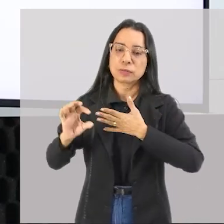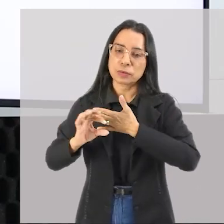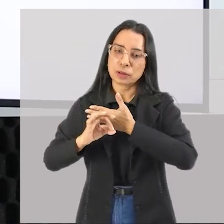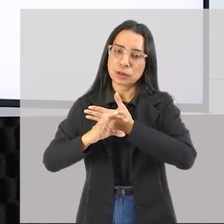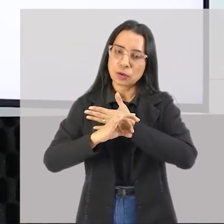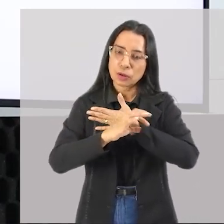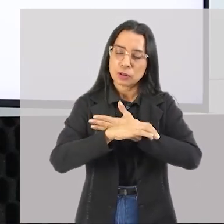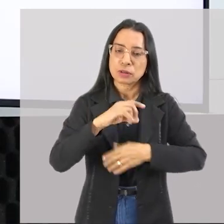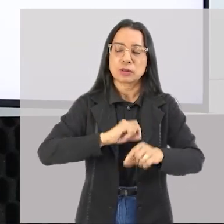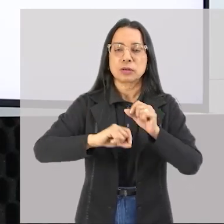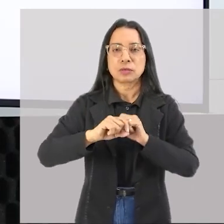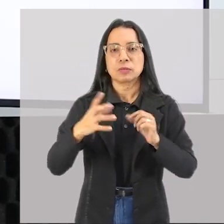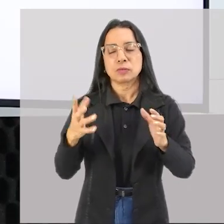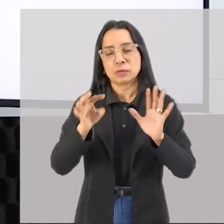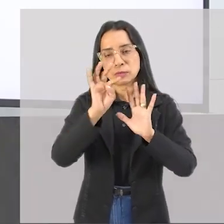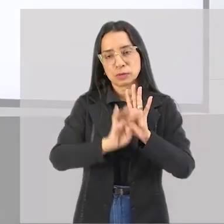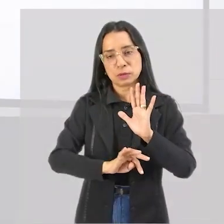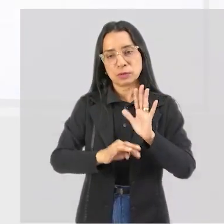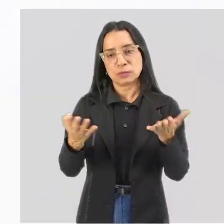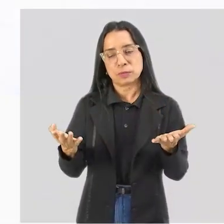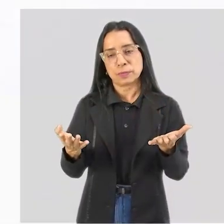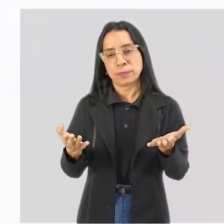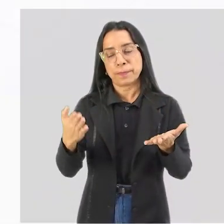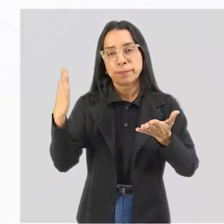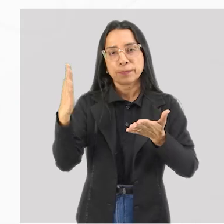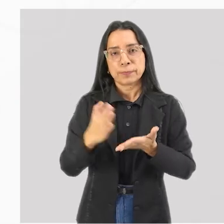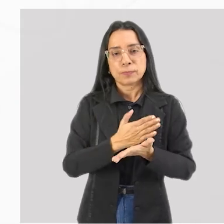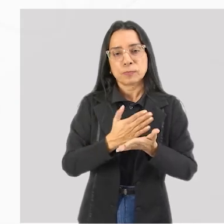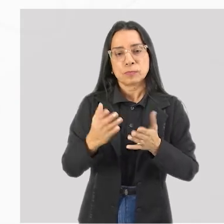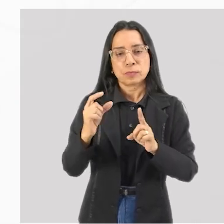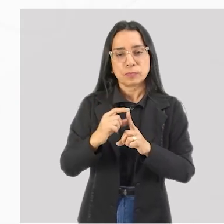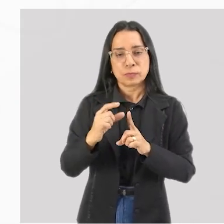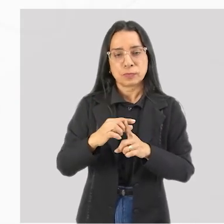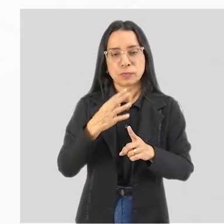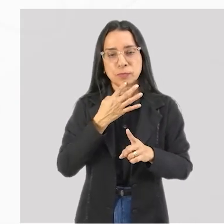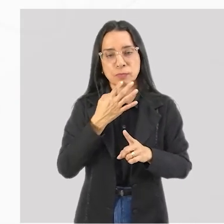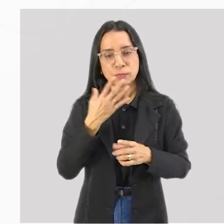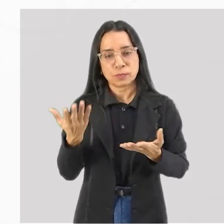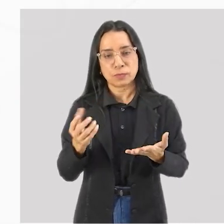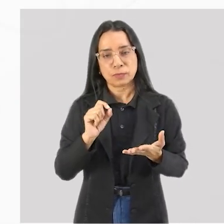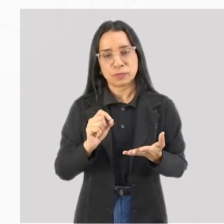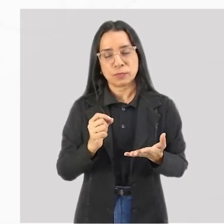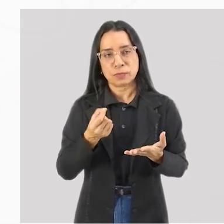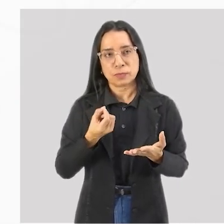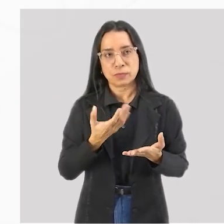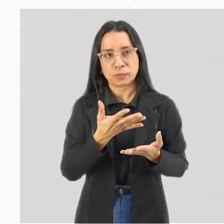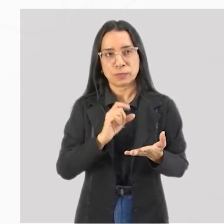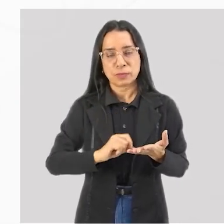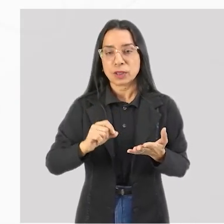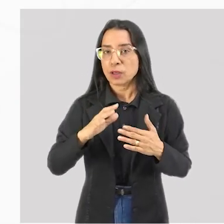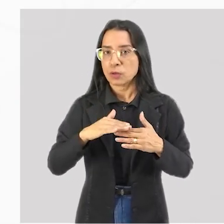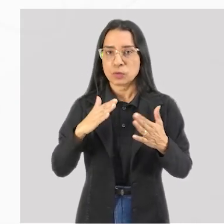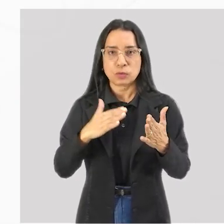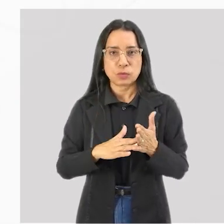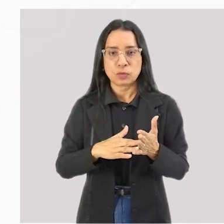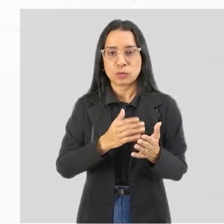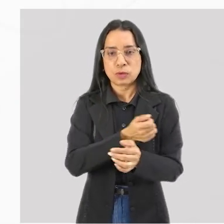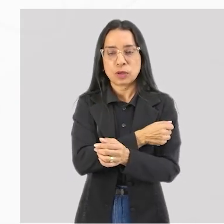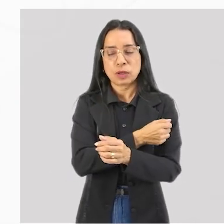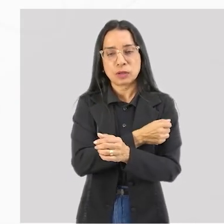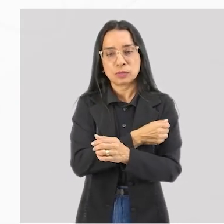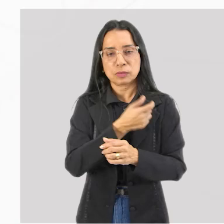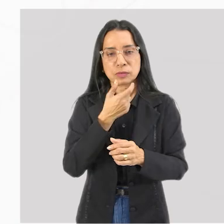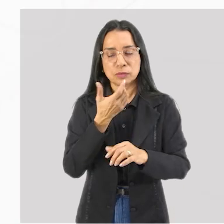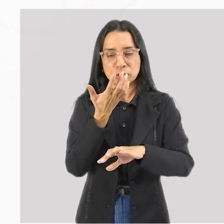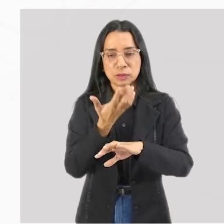ao texto. Bom, tem algumas palavras que são bem conhecidas por vocês, que todo estudante de inglês conhece,